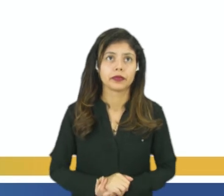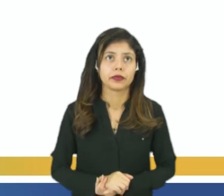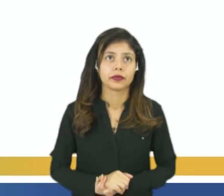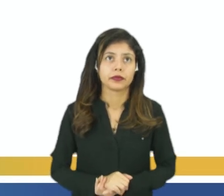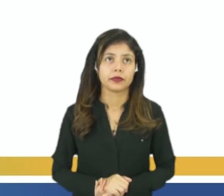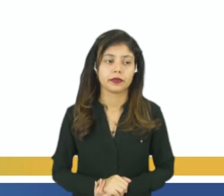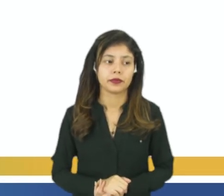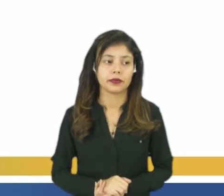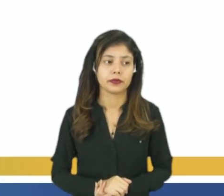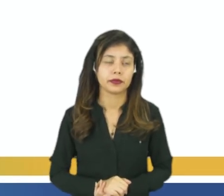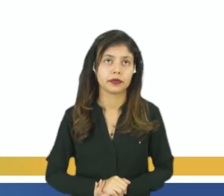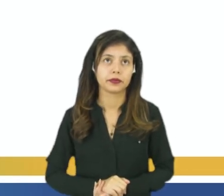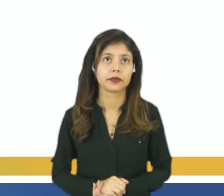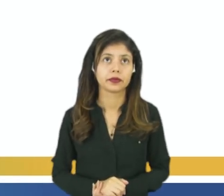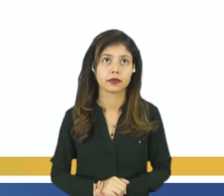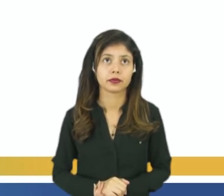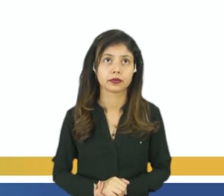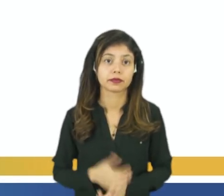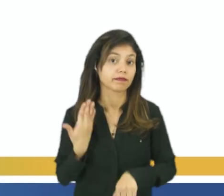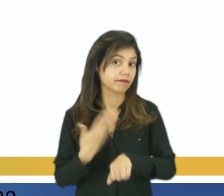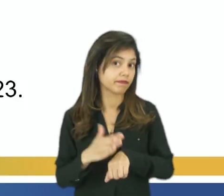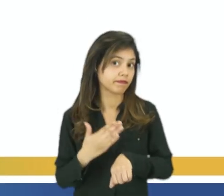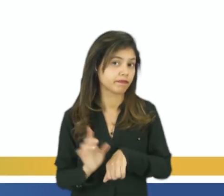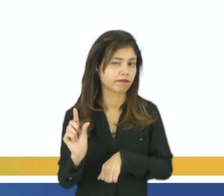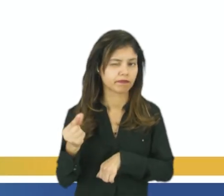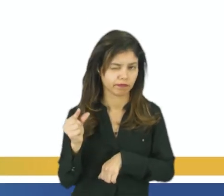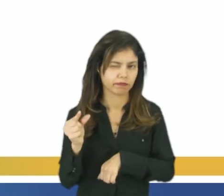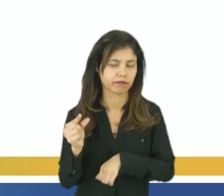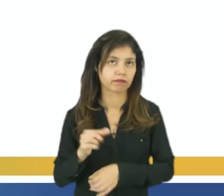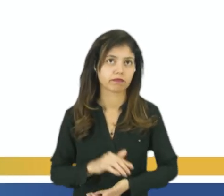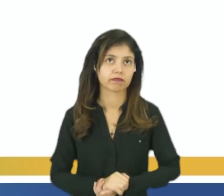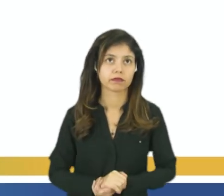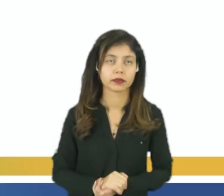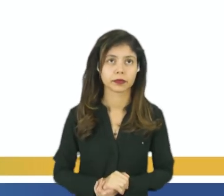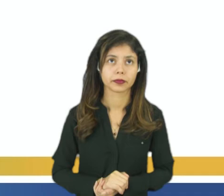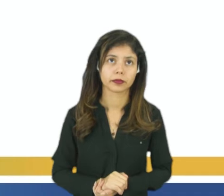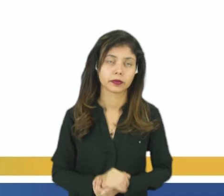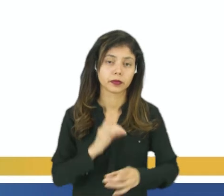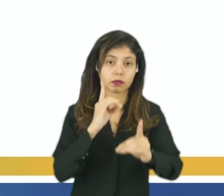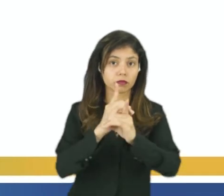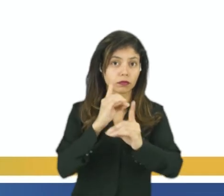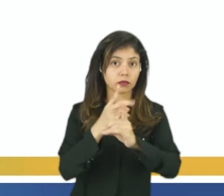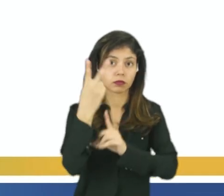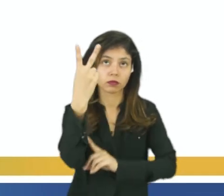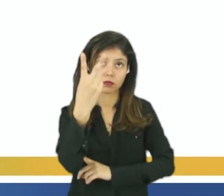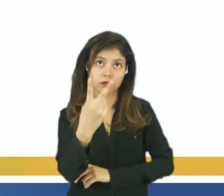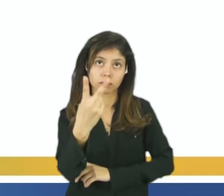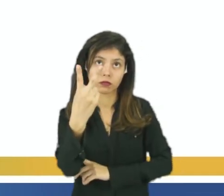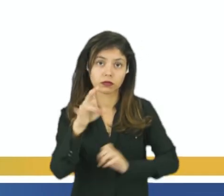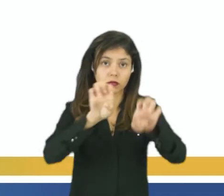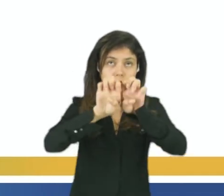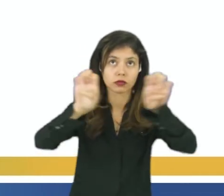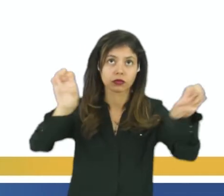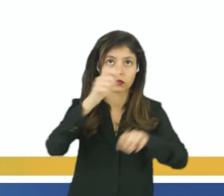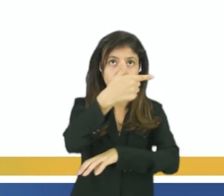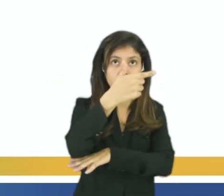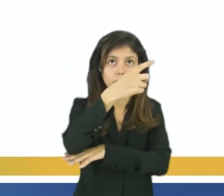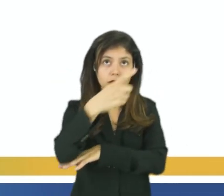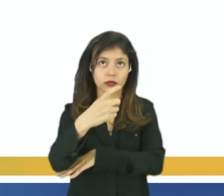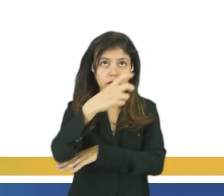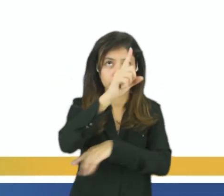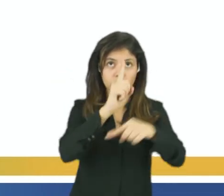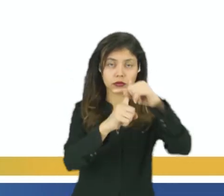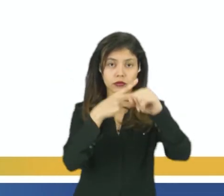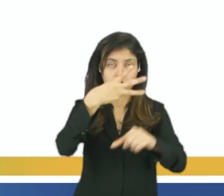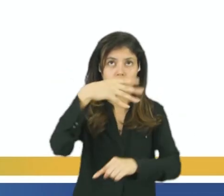Vamos ao exercitando, para vocês praticarem um pouquinho? Então, olha só. Encontre duas soluções para a